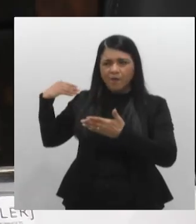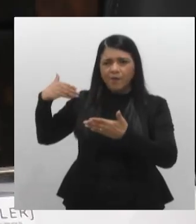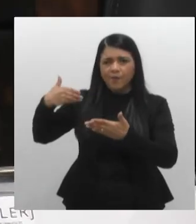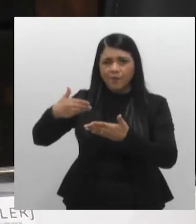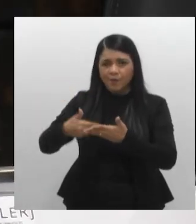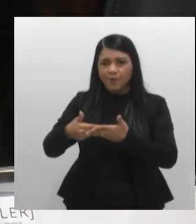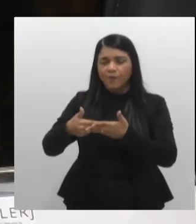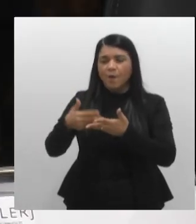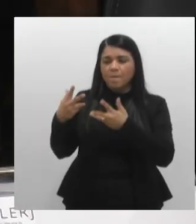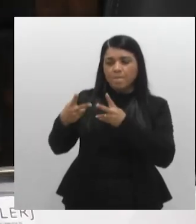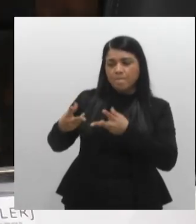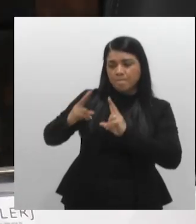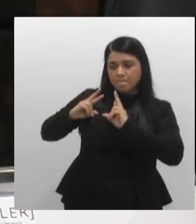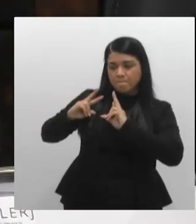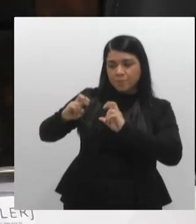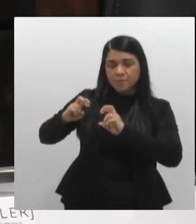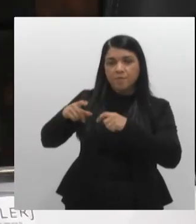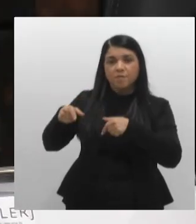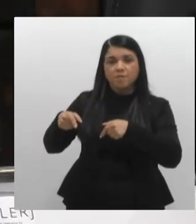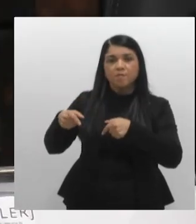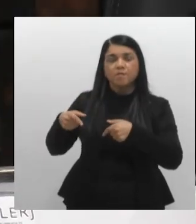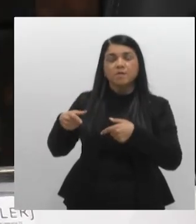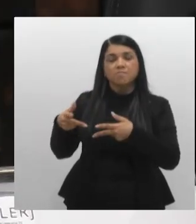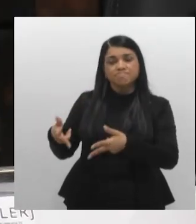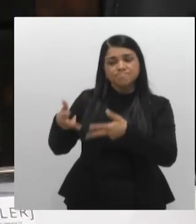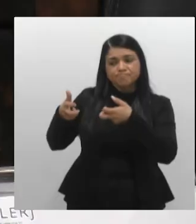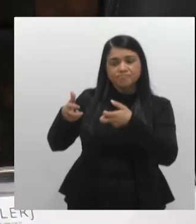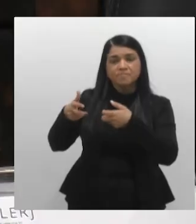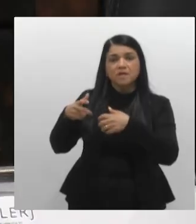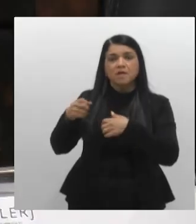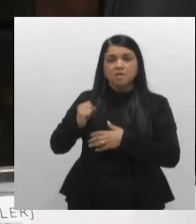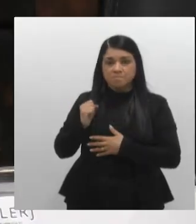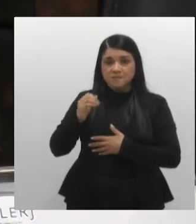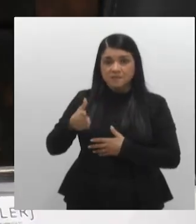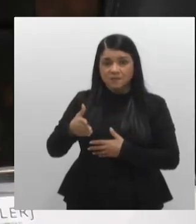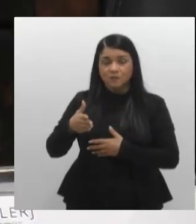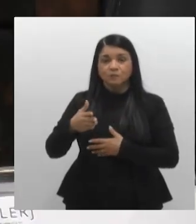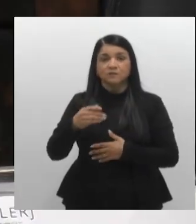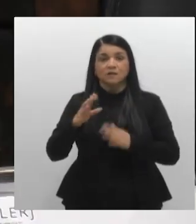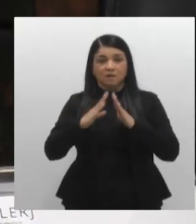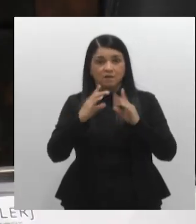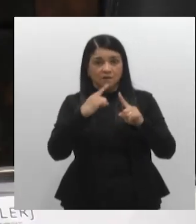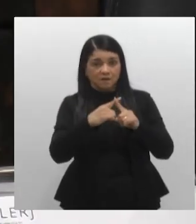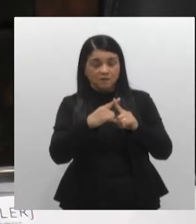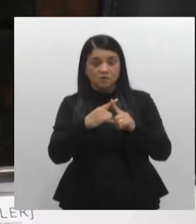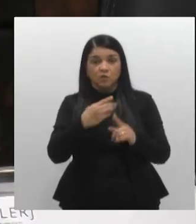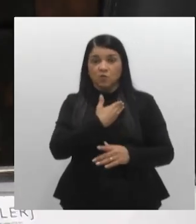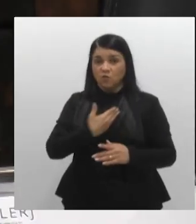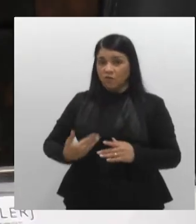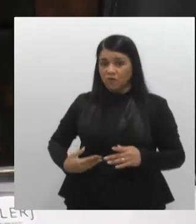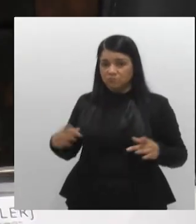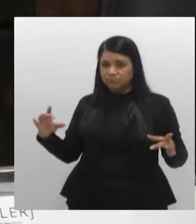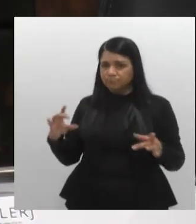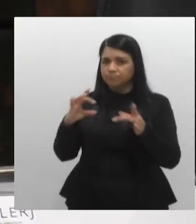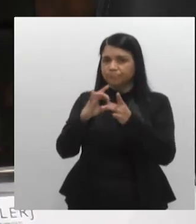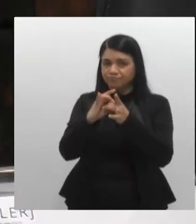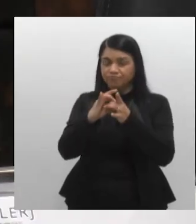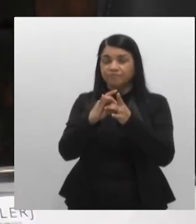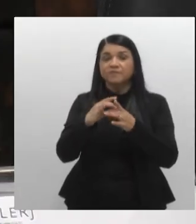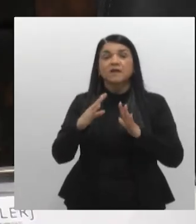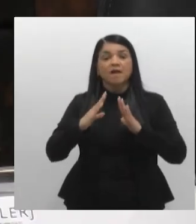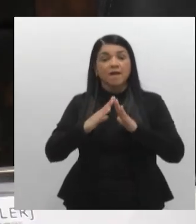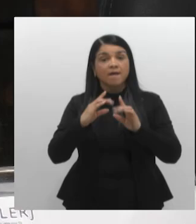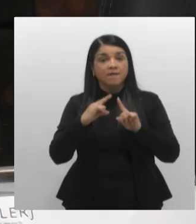que a missão da Igreja e a missão do governo se encontram em muitos pontos. Assim como a Igreja,